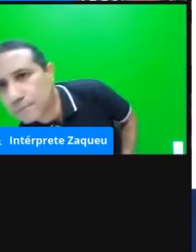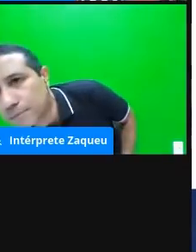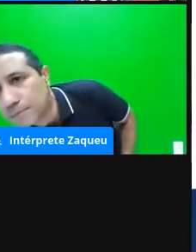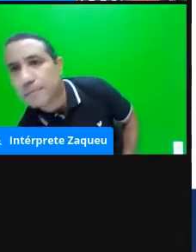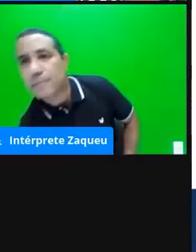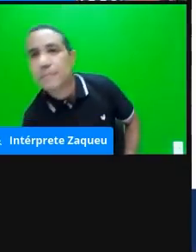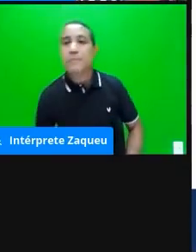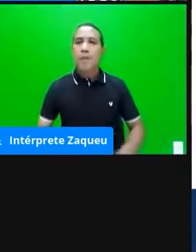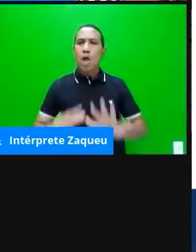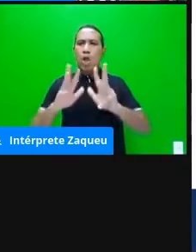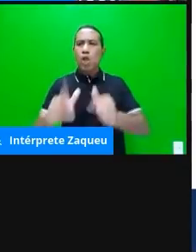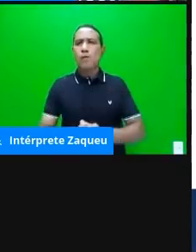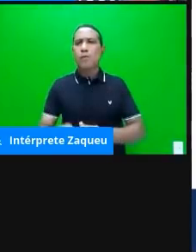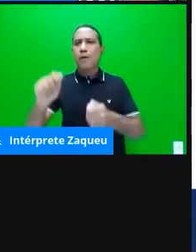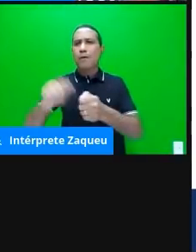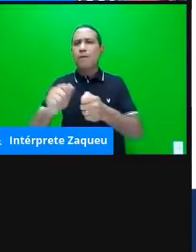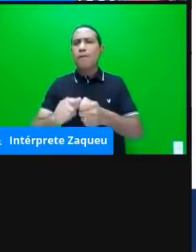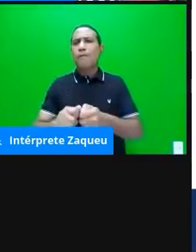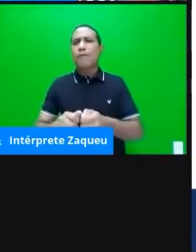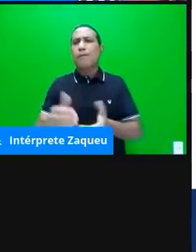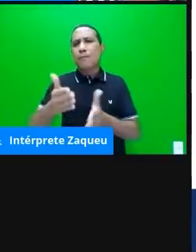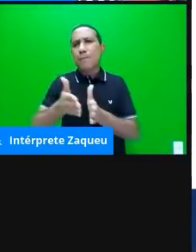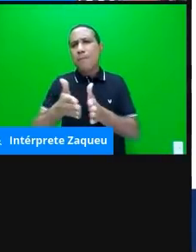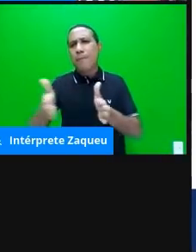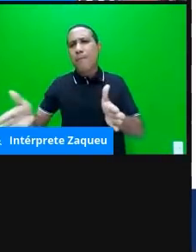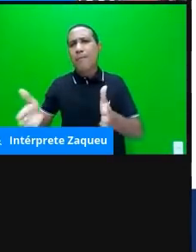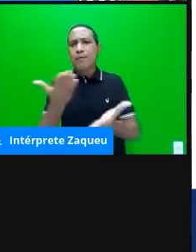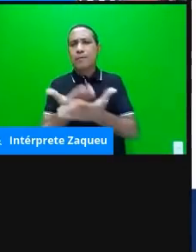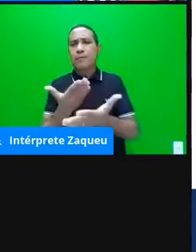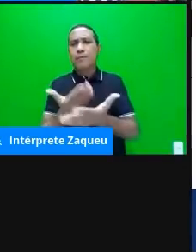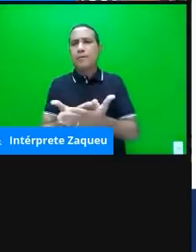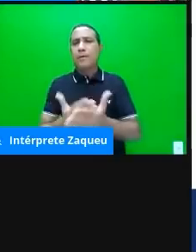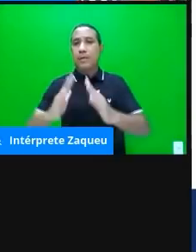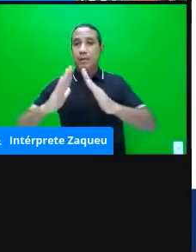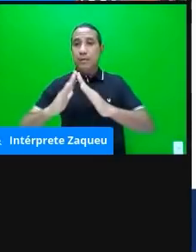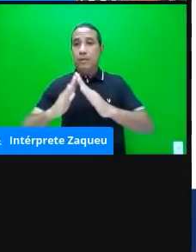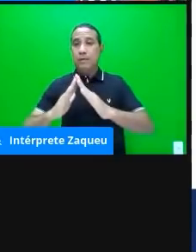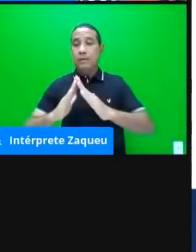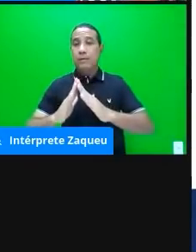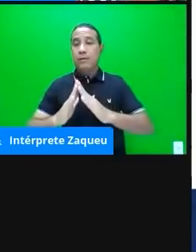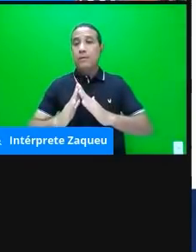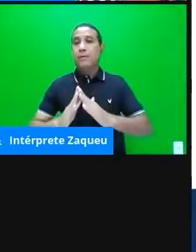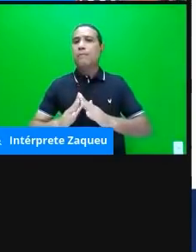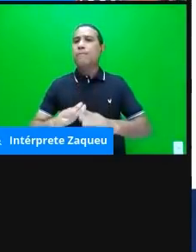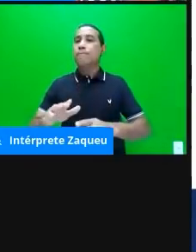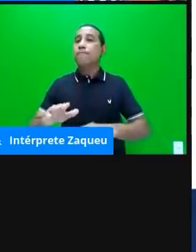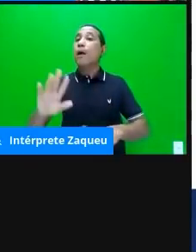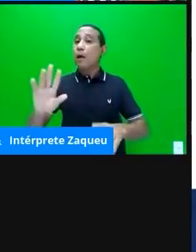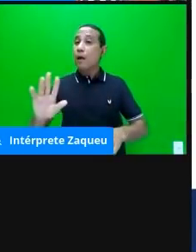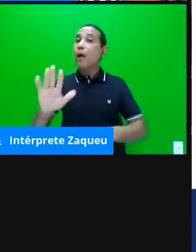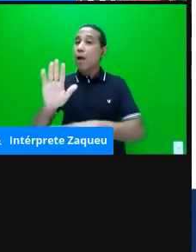Tudo que for feito nesse período de estudos em casa vai contribuir na alfabetização